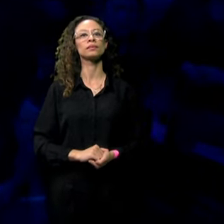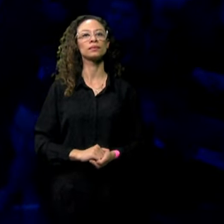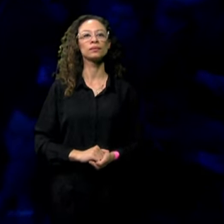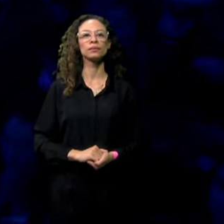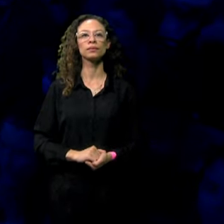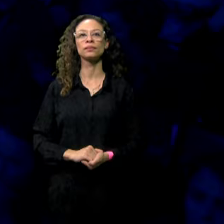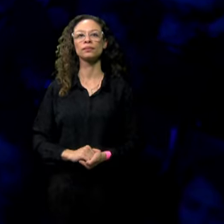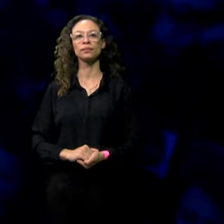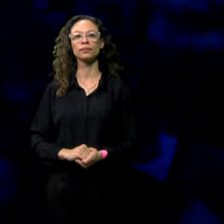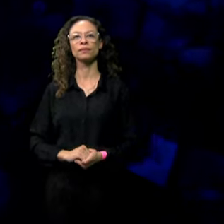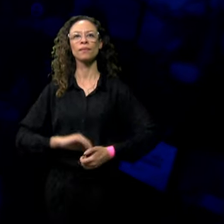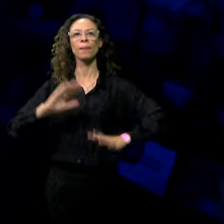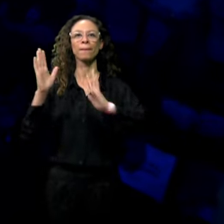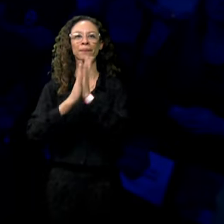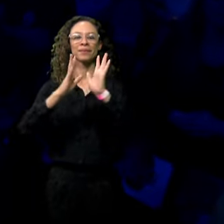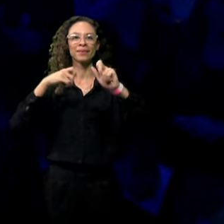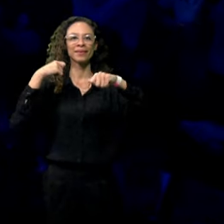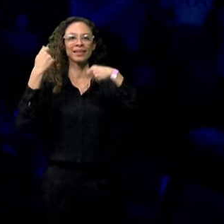aleluia